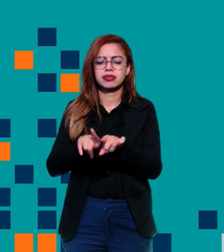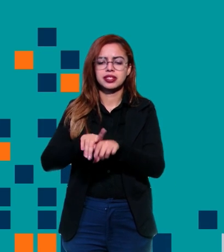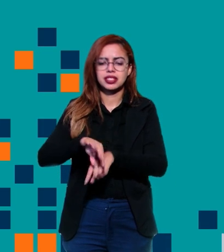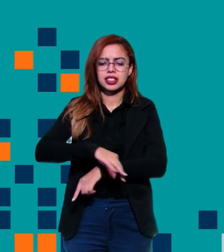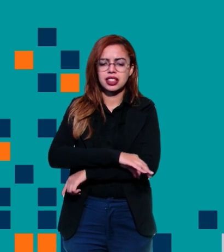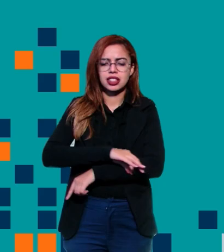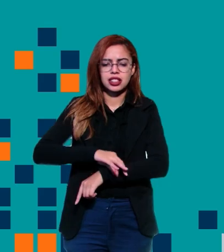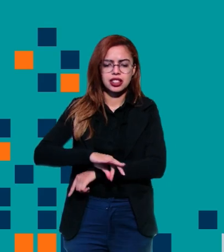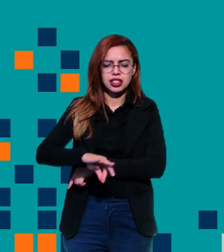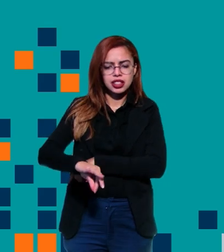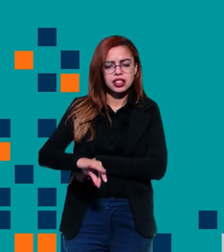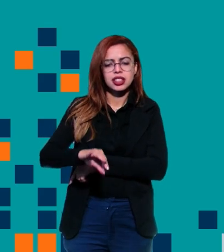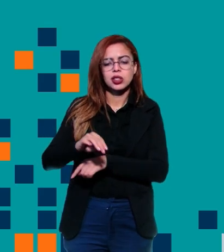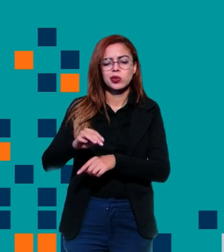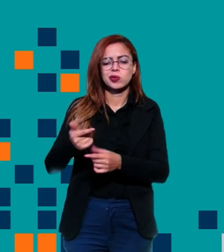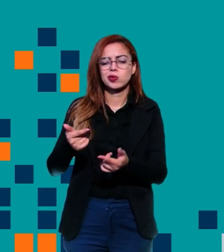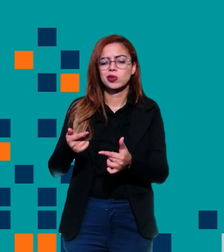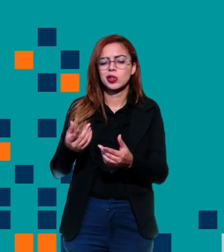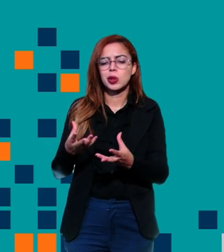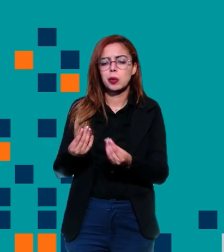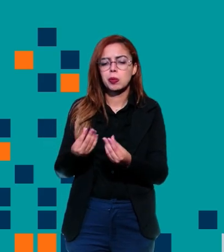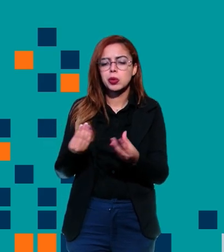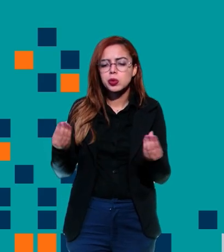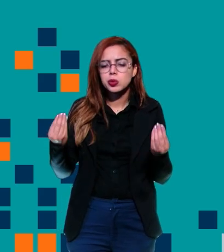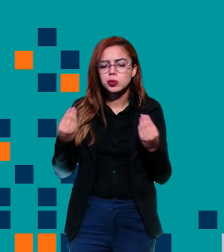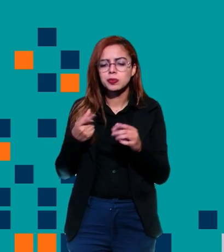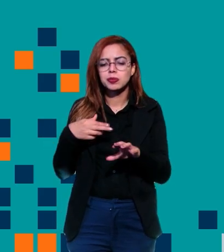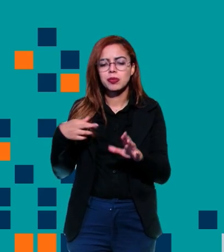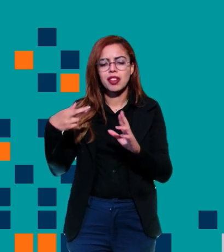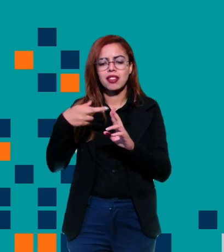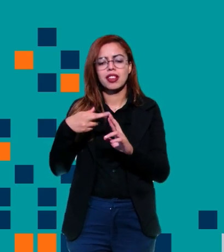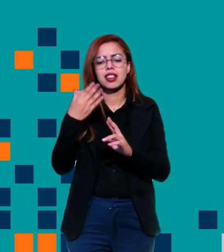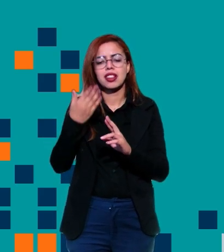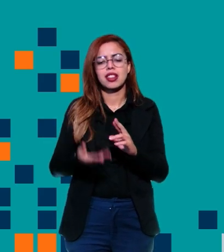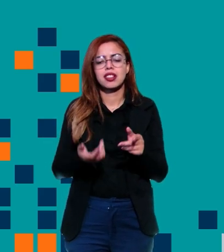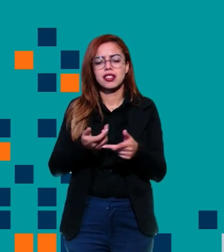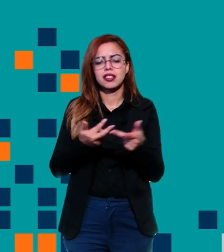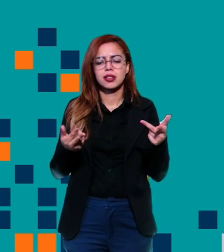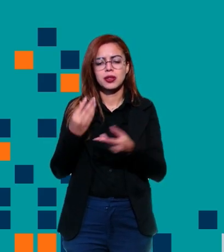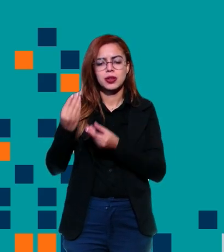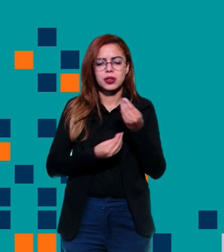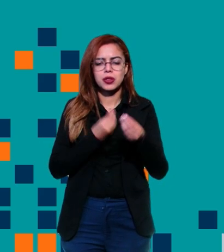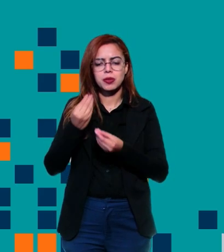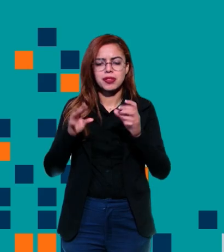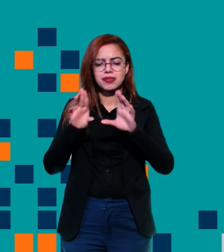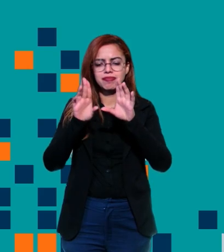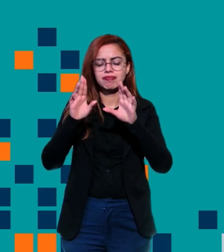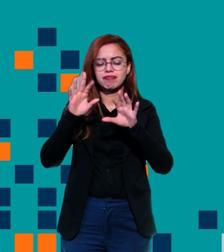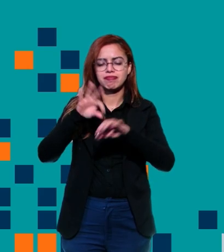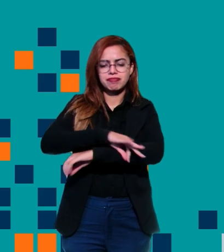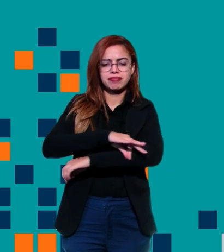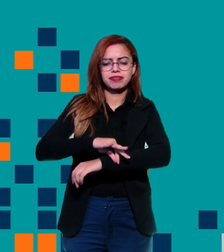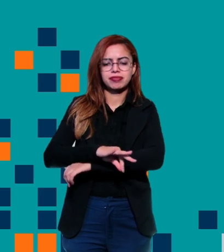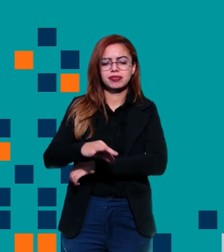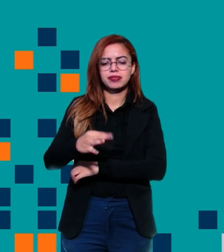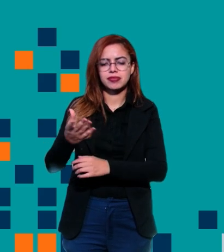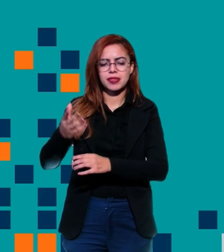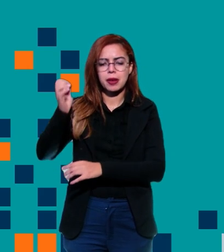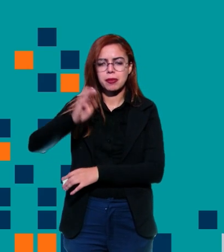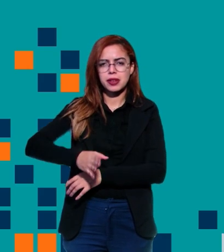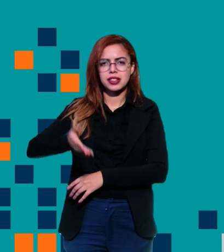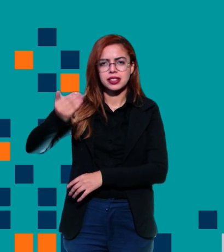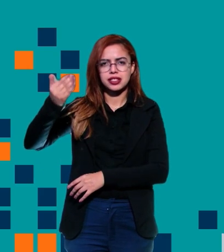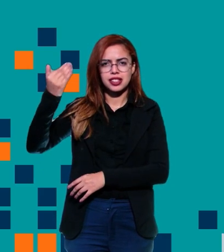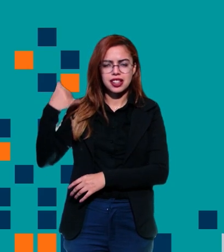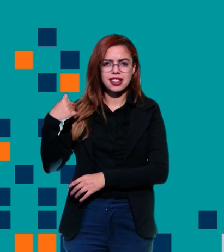gente não tem muito referência, né, da arquitetura brasileira dessa época, dos anos 80, assim, a gente